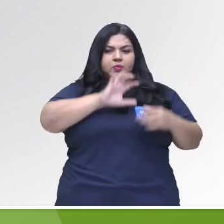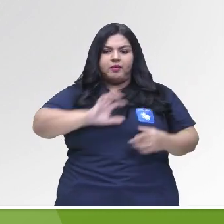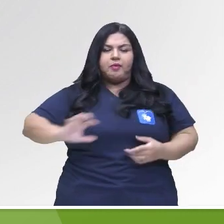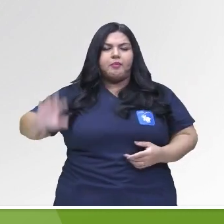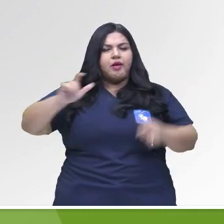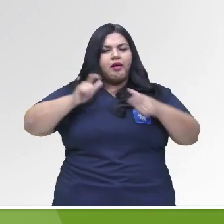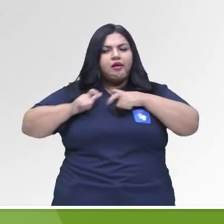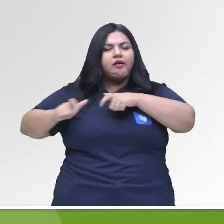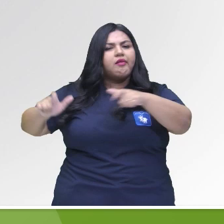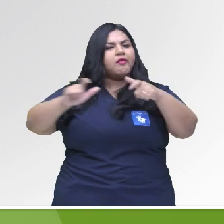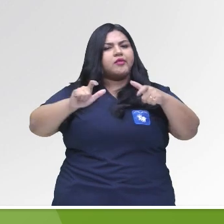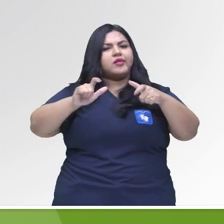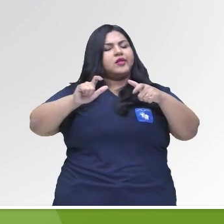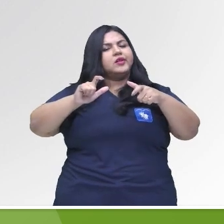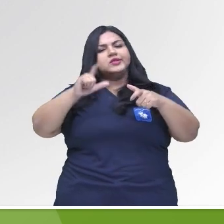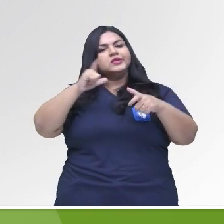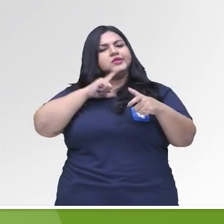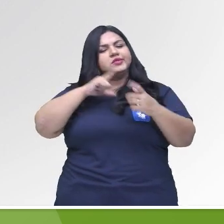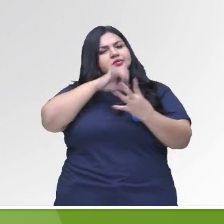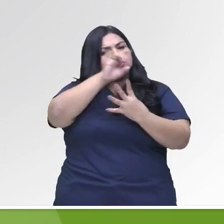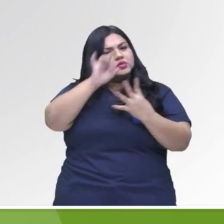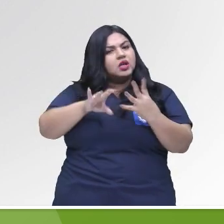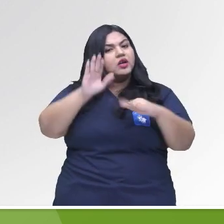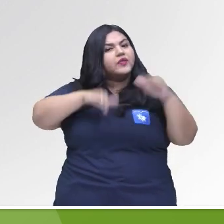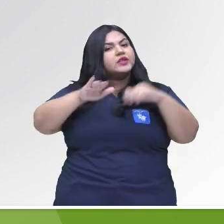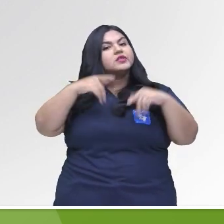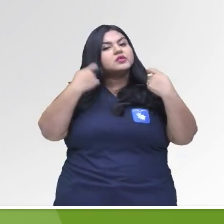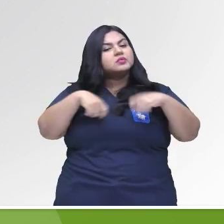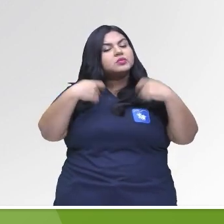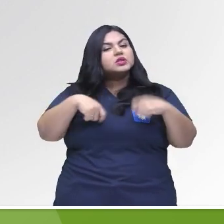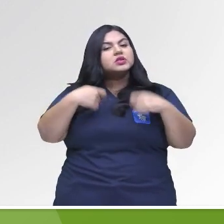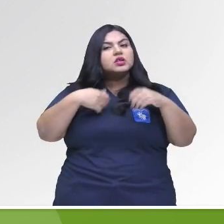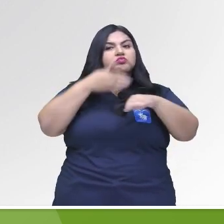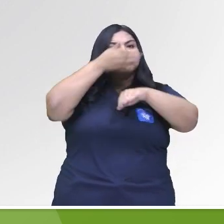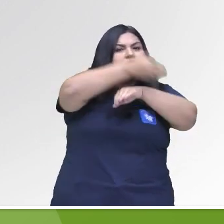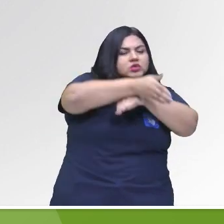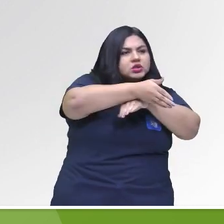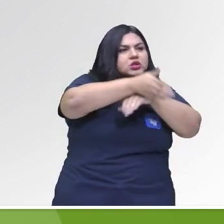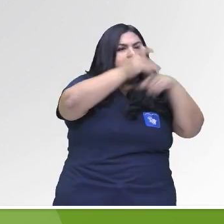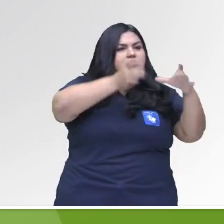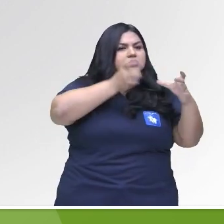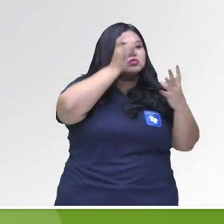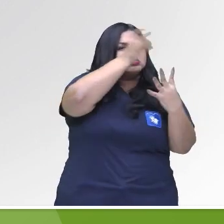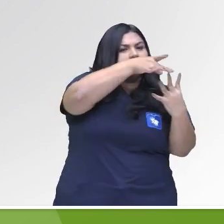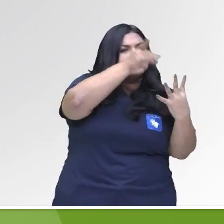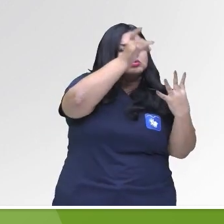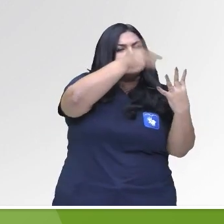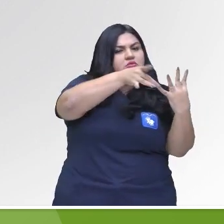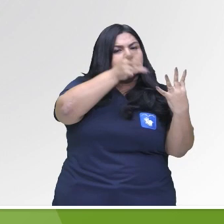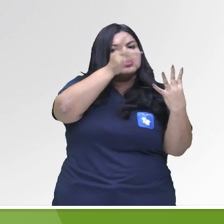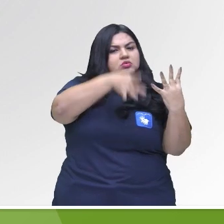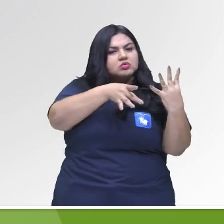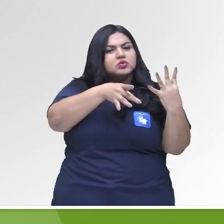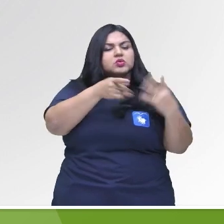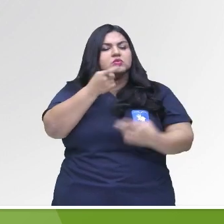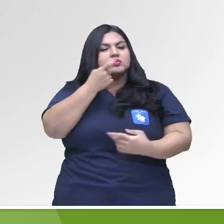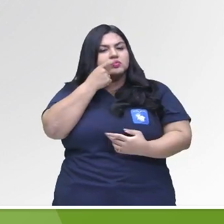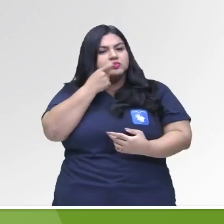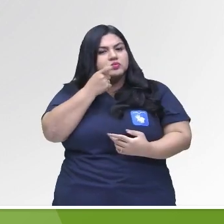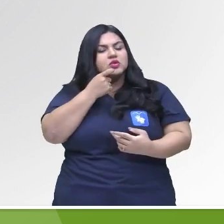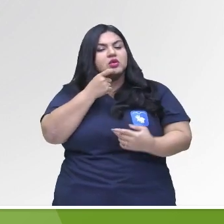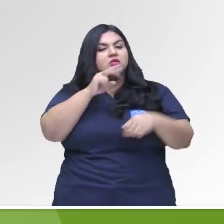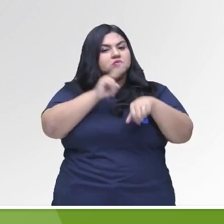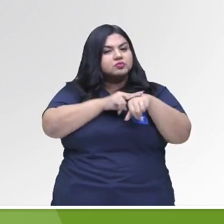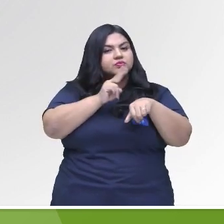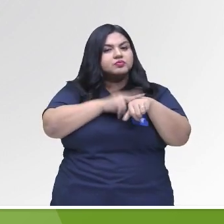coleta seletiva, não é em todo lugar. Às vezes a gente precisa procurar um ambiente para descartar aquele plástico, aquele